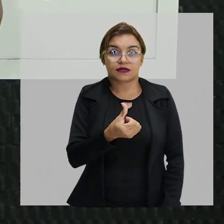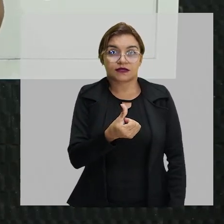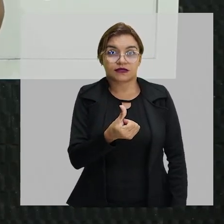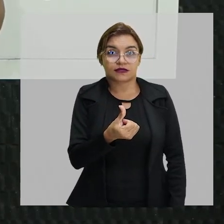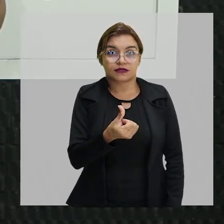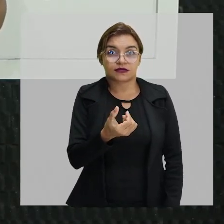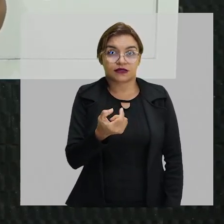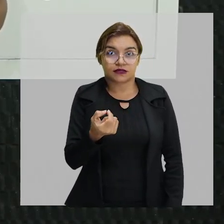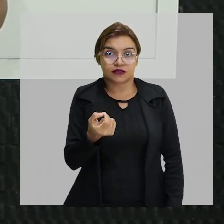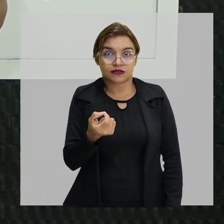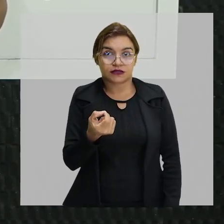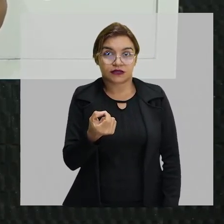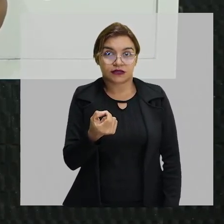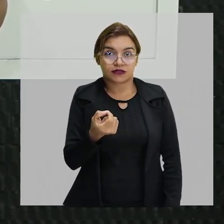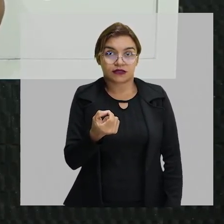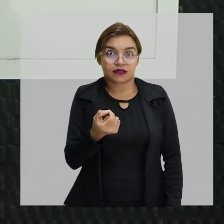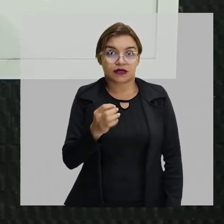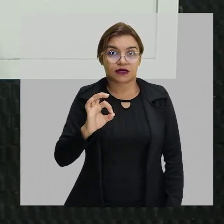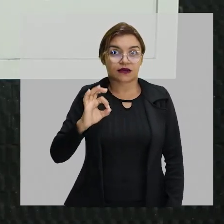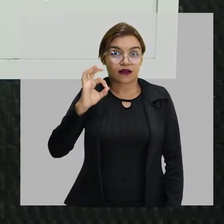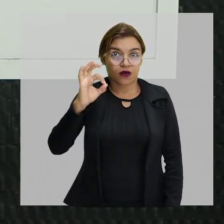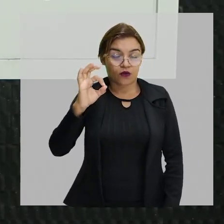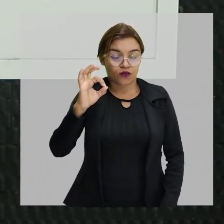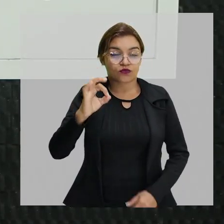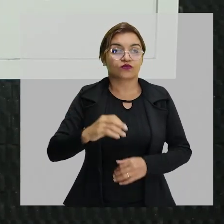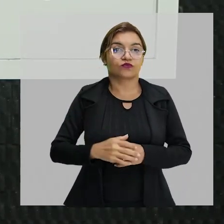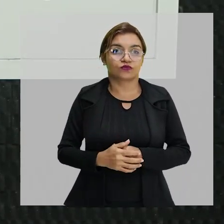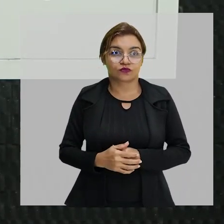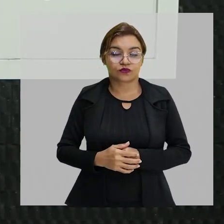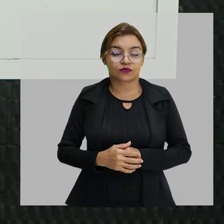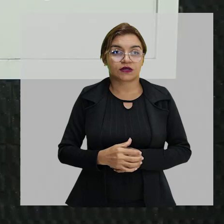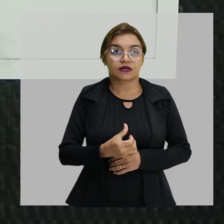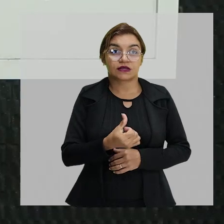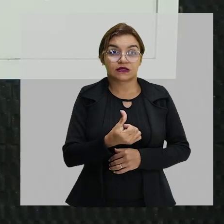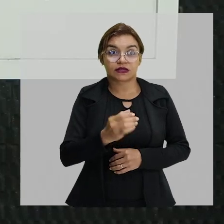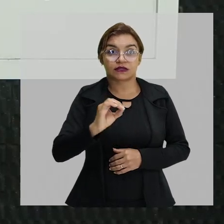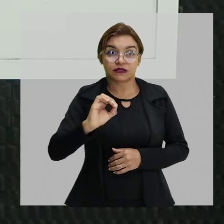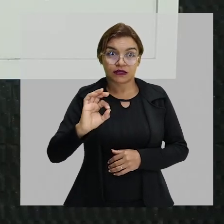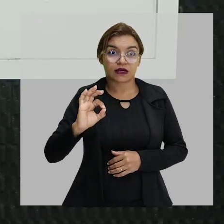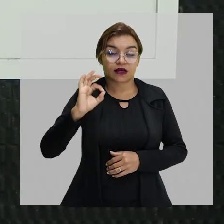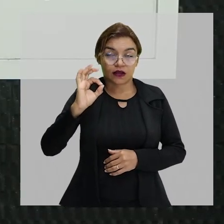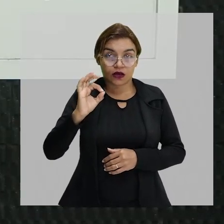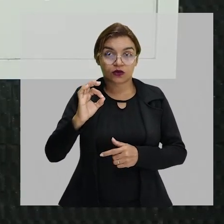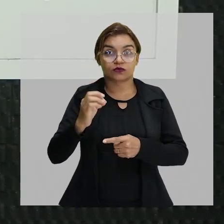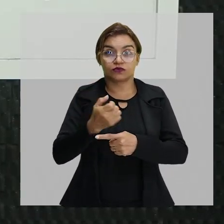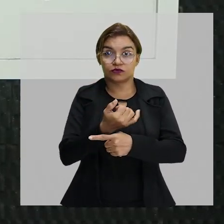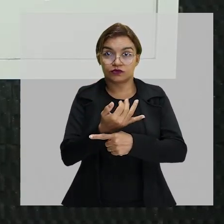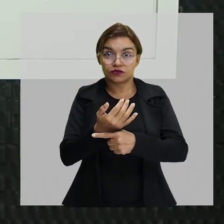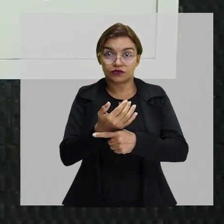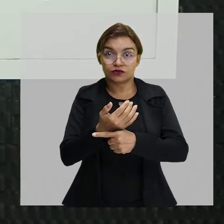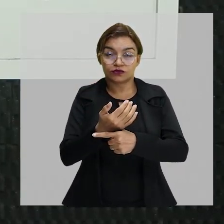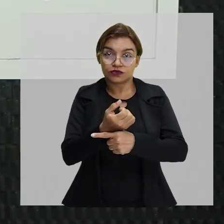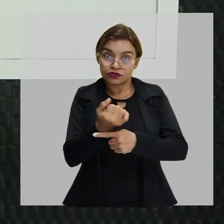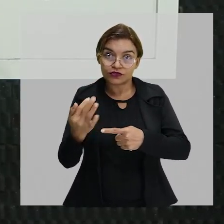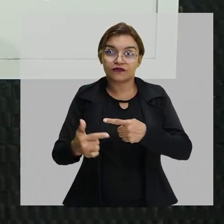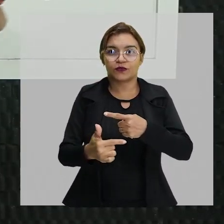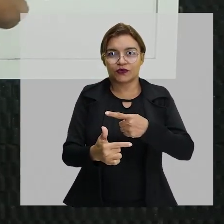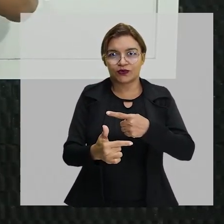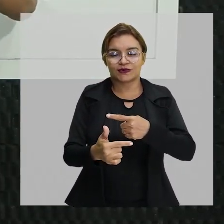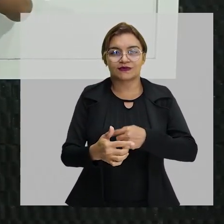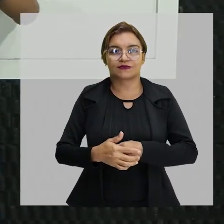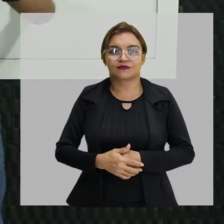dá 60 graus. Ó. Mas lembrando que 60 graus eu ainda vou dividir por 2, certo?